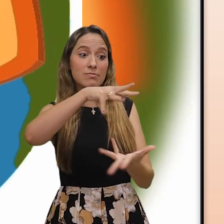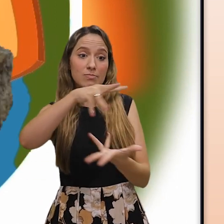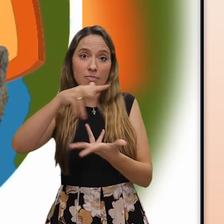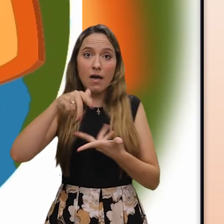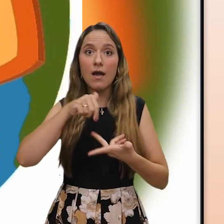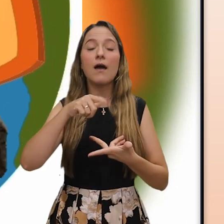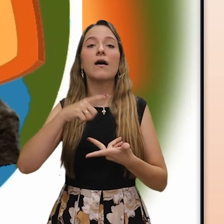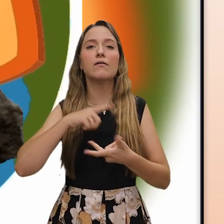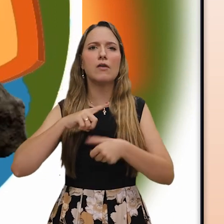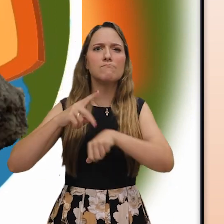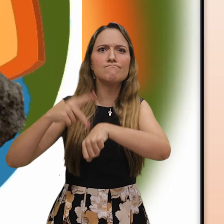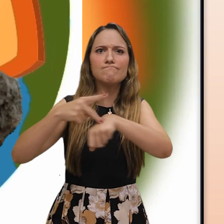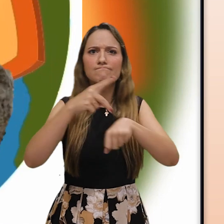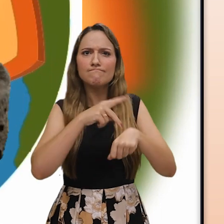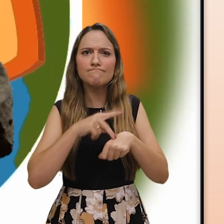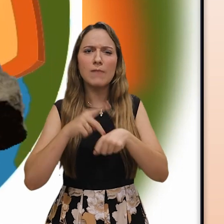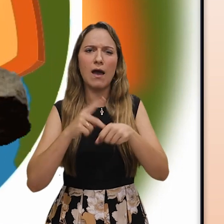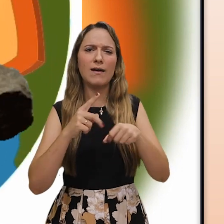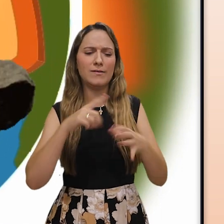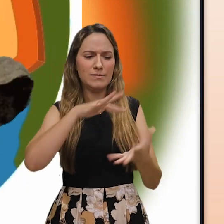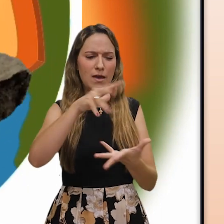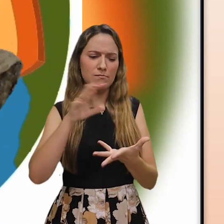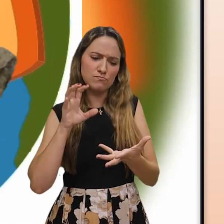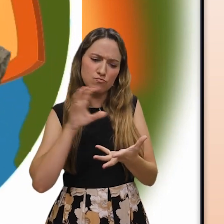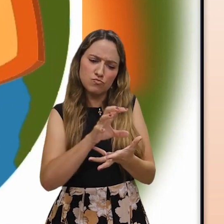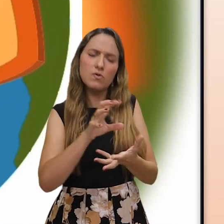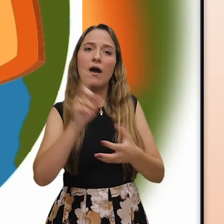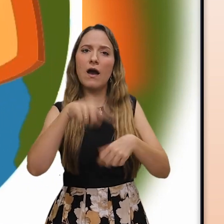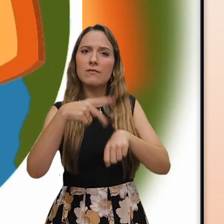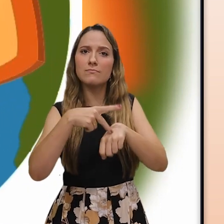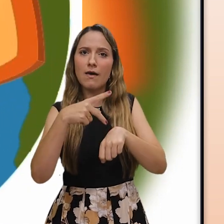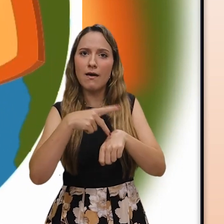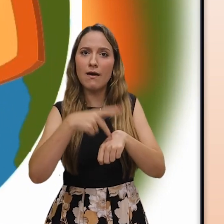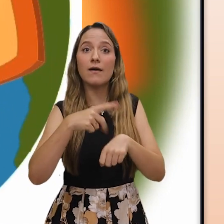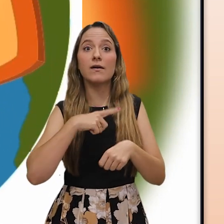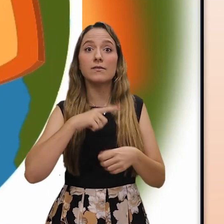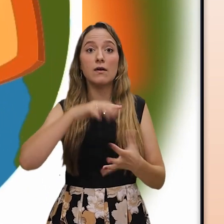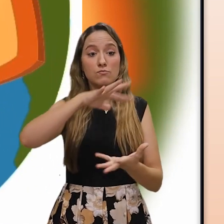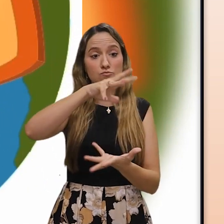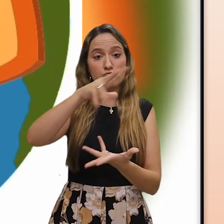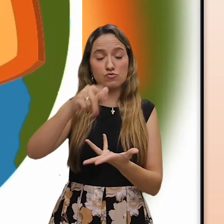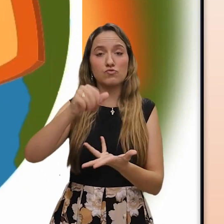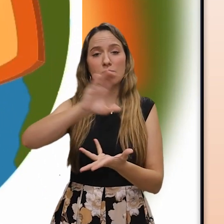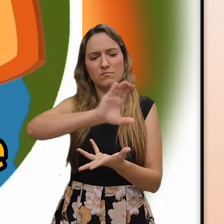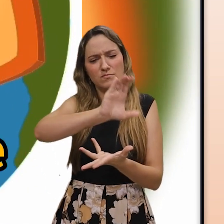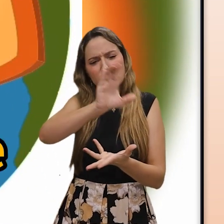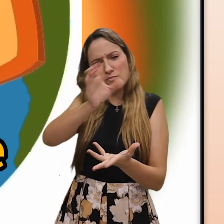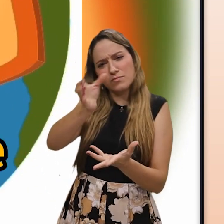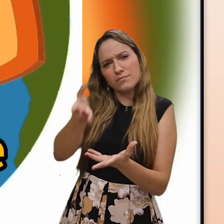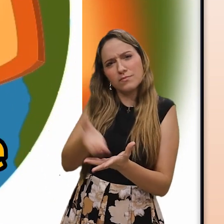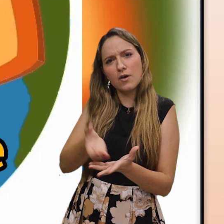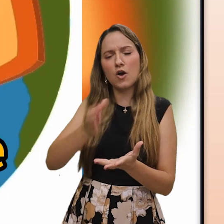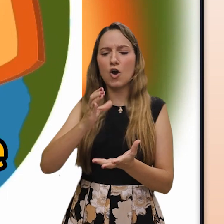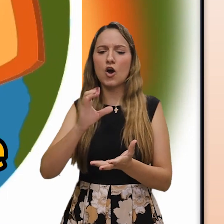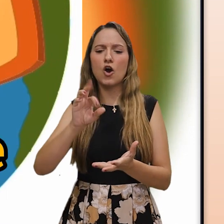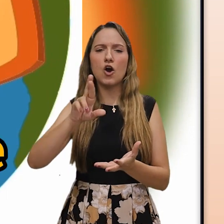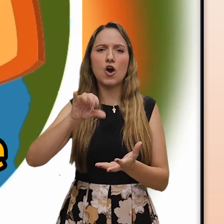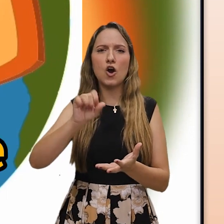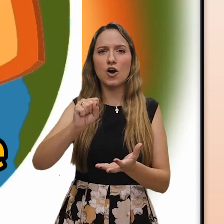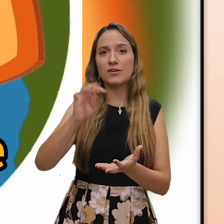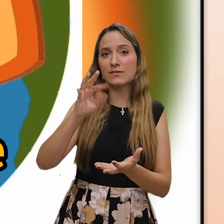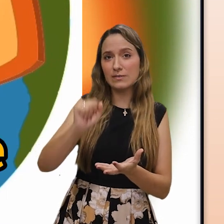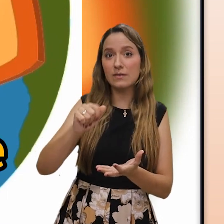é formada essencialmente por rochas, internamente. A sua superfície damos o nome de crosta